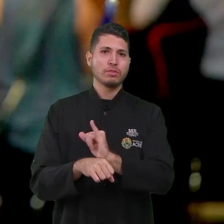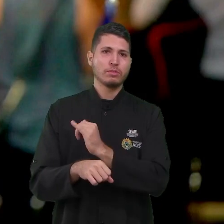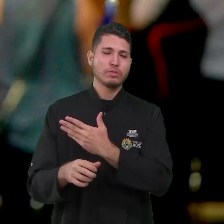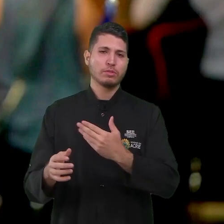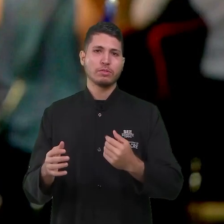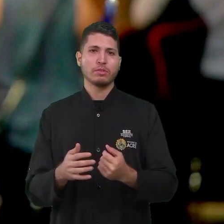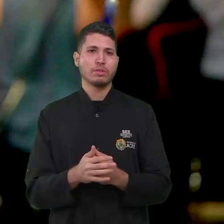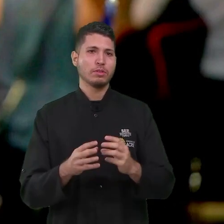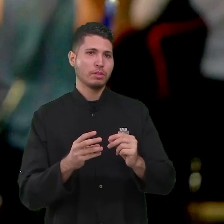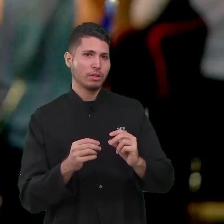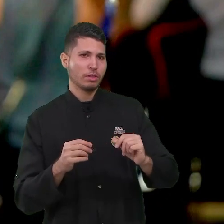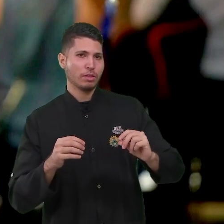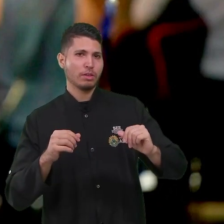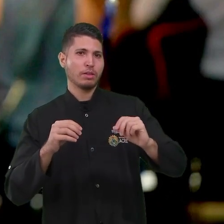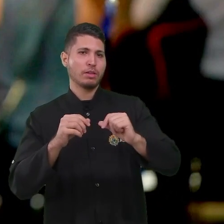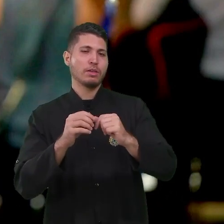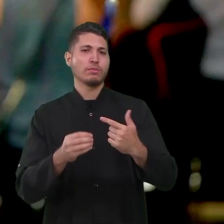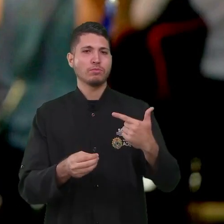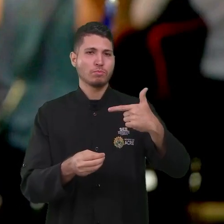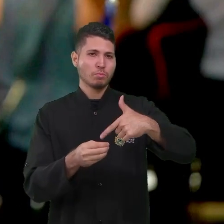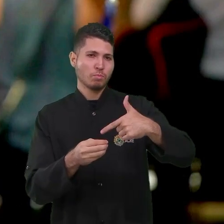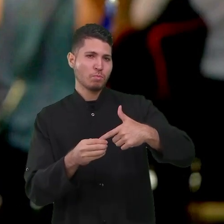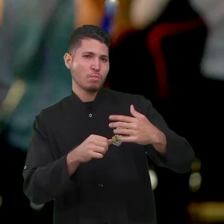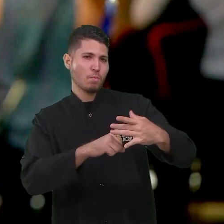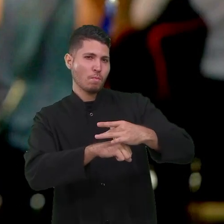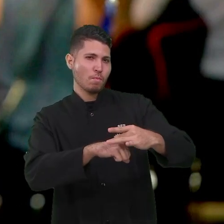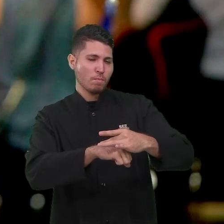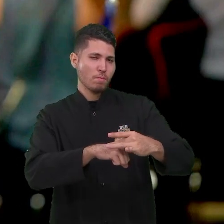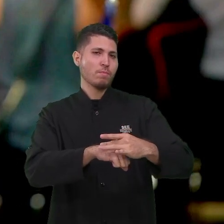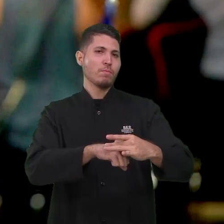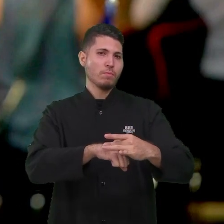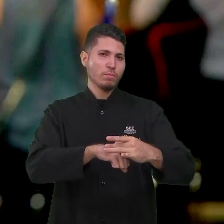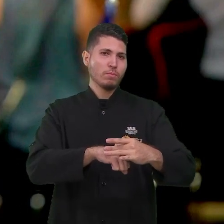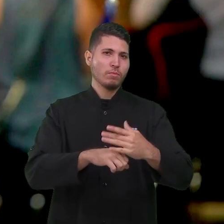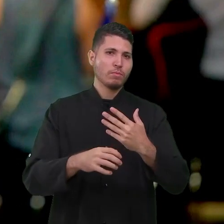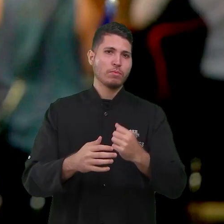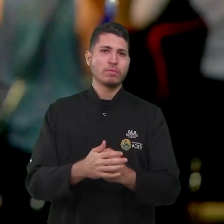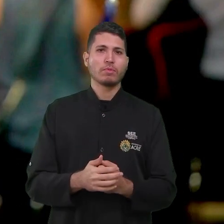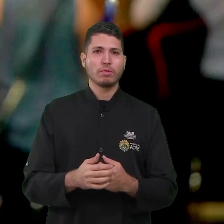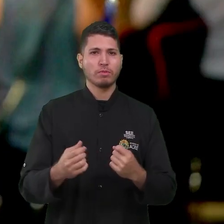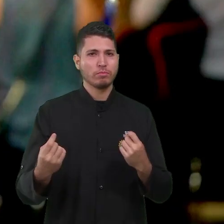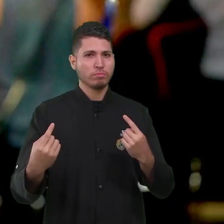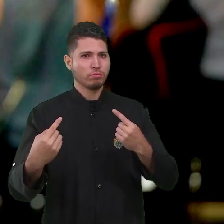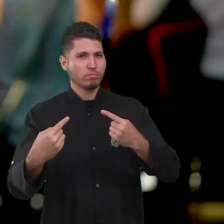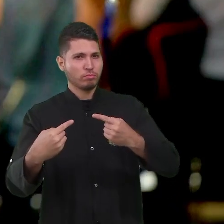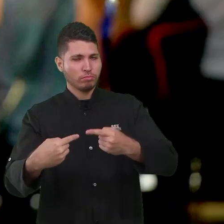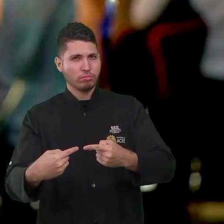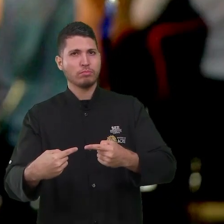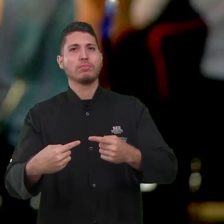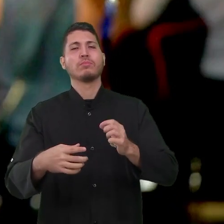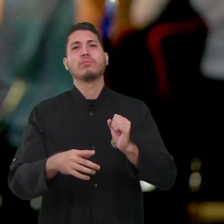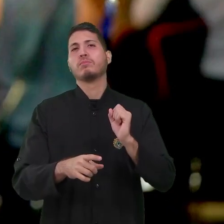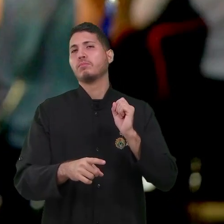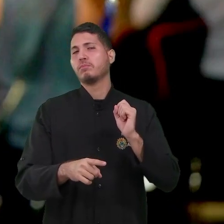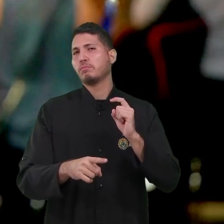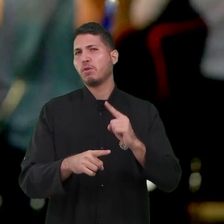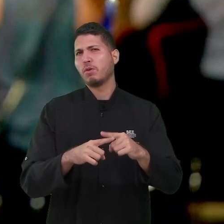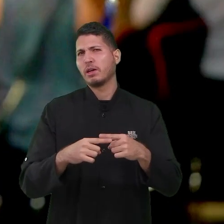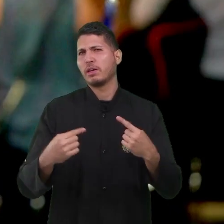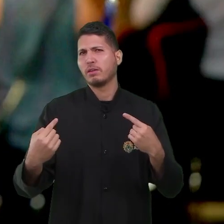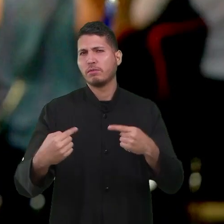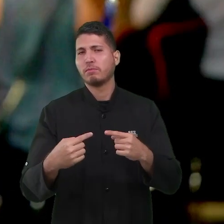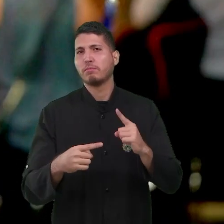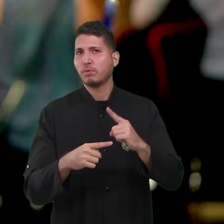se intensificar aí, essas disputas, elas acabam se intensificando justamente porque os países ricos, os